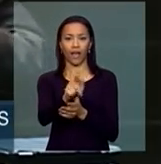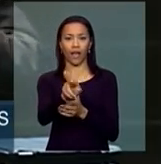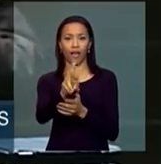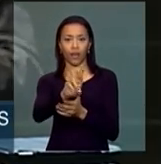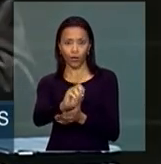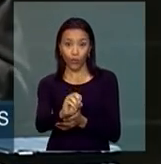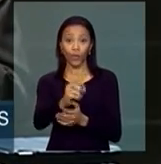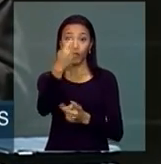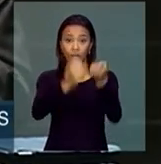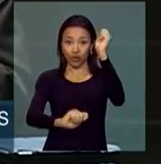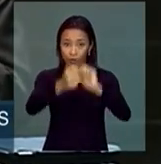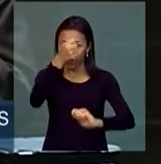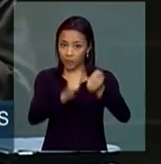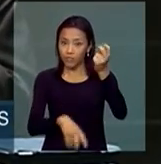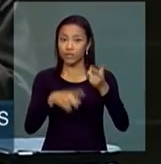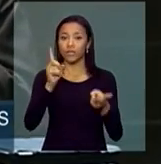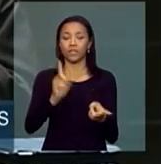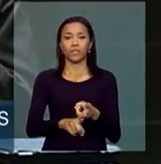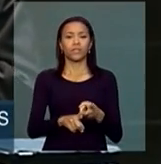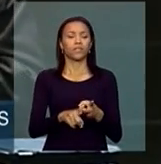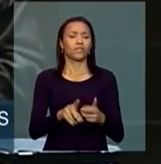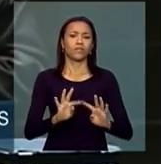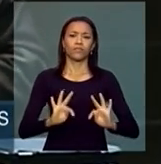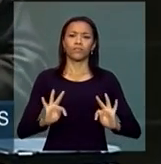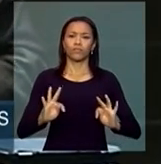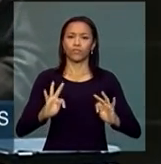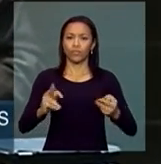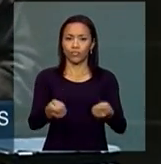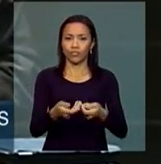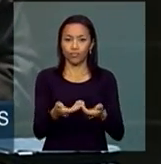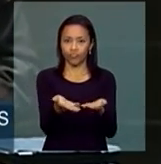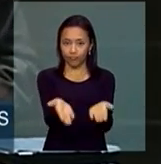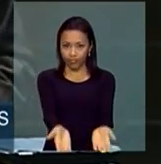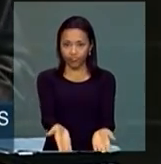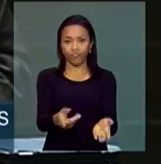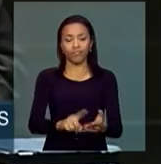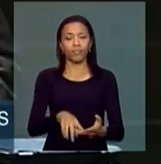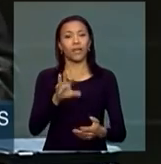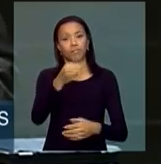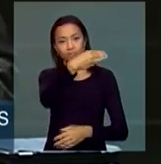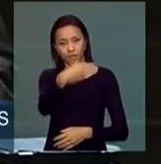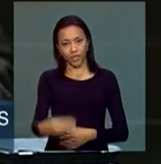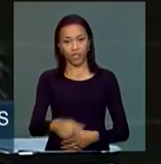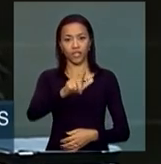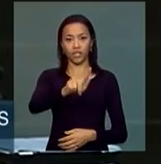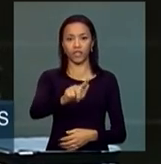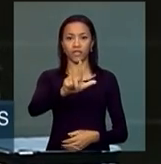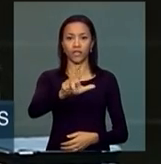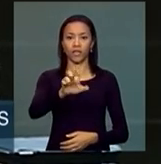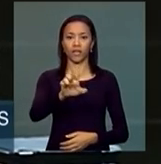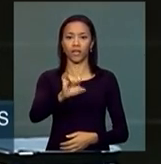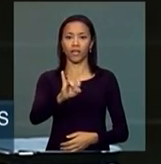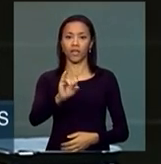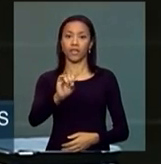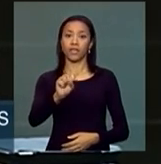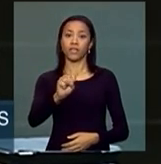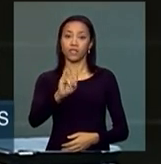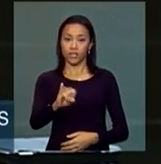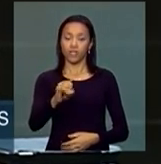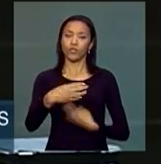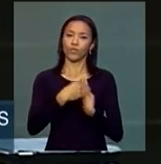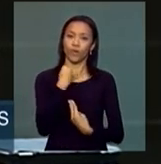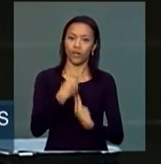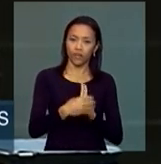país, as culturas protegidas, da ministra Gleisi, pela sensibilidade de ter nos auxiliado,